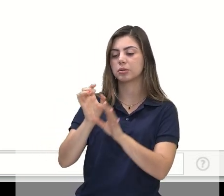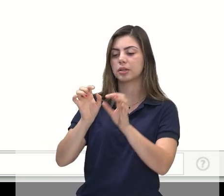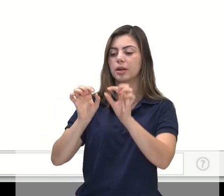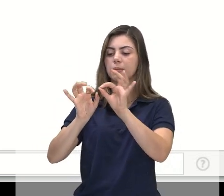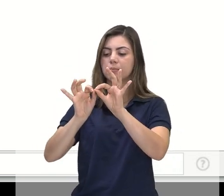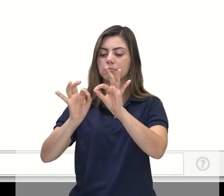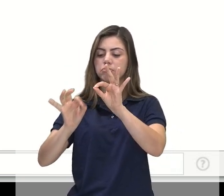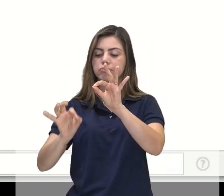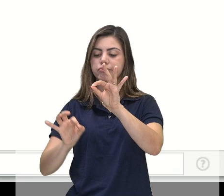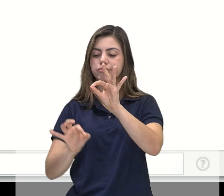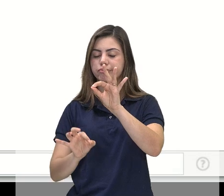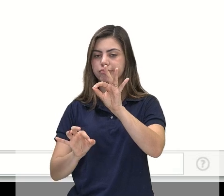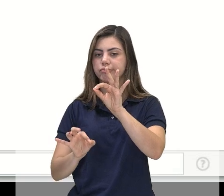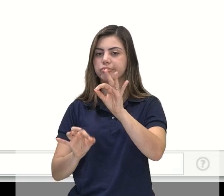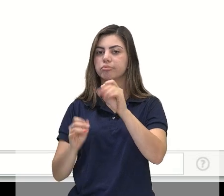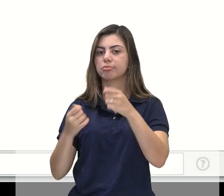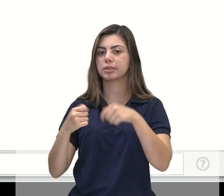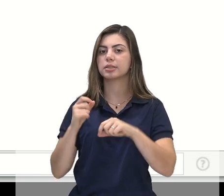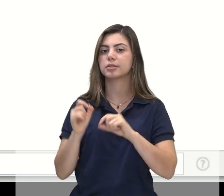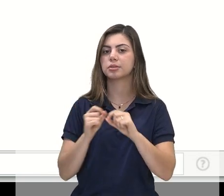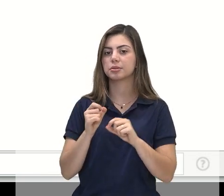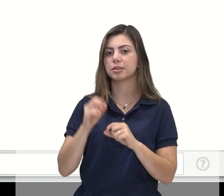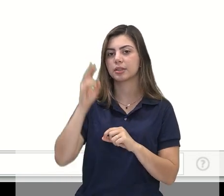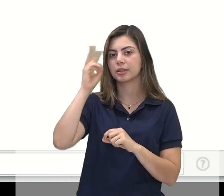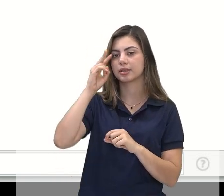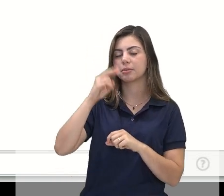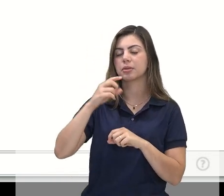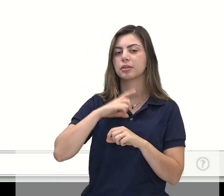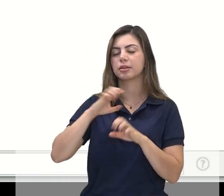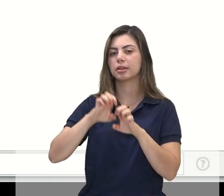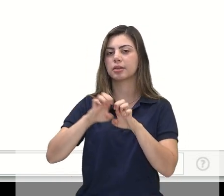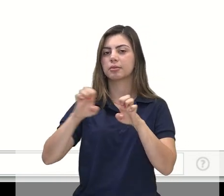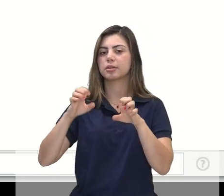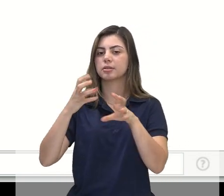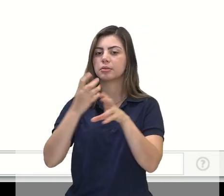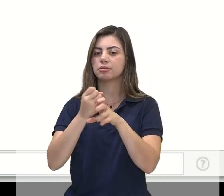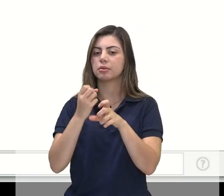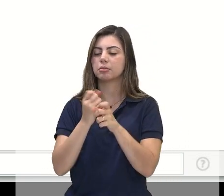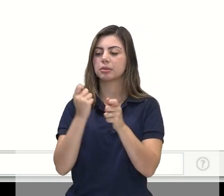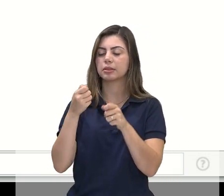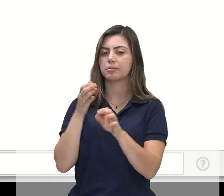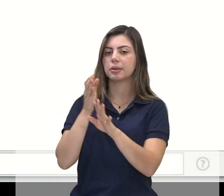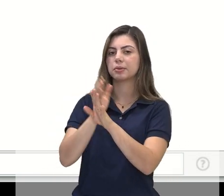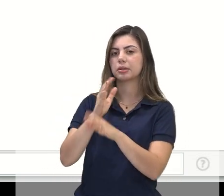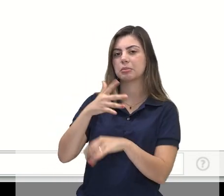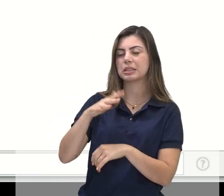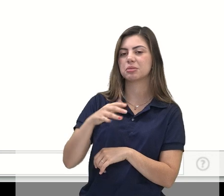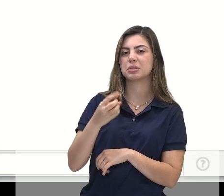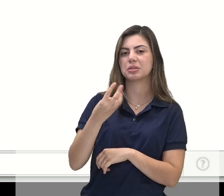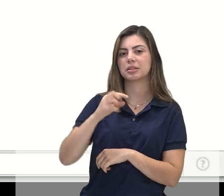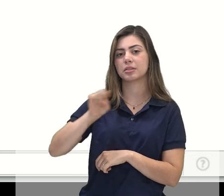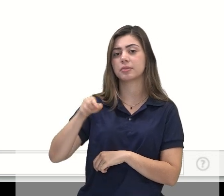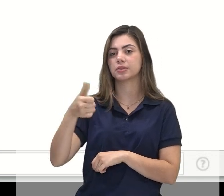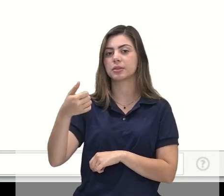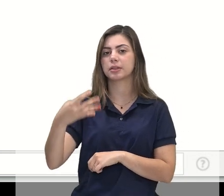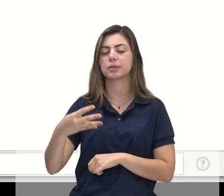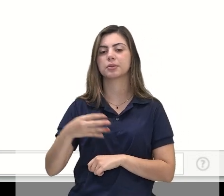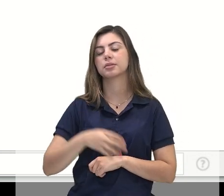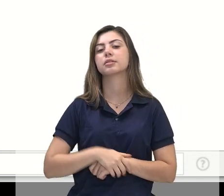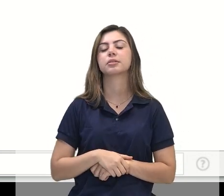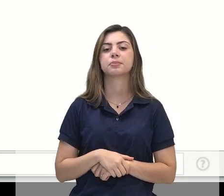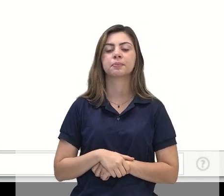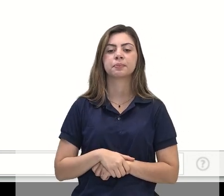vamos trabalhar com aquela constante π, né, que vale aproximadamente 3,14. Pois bem, então,